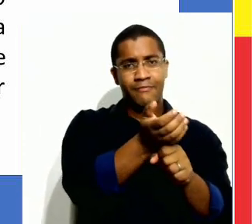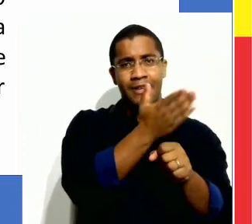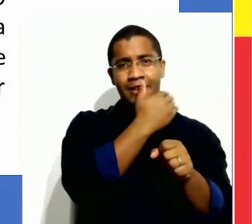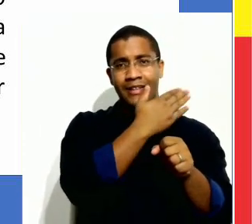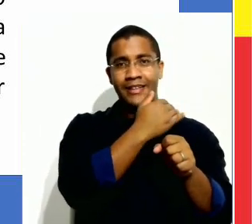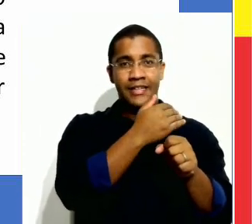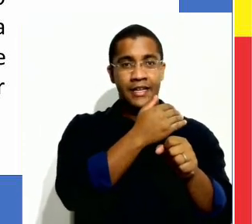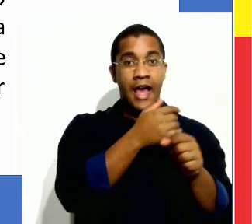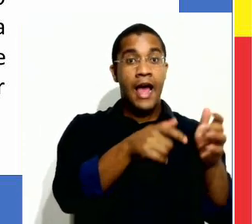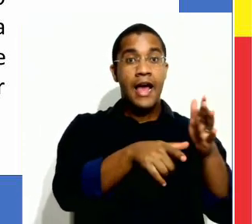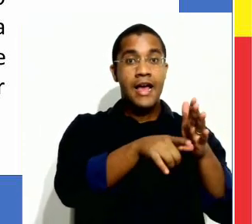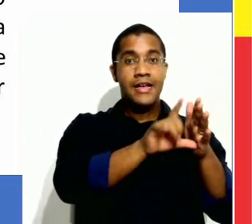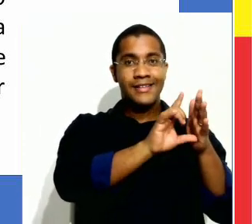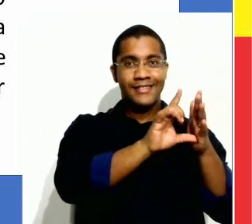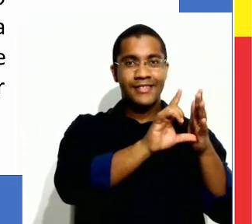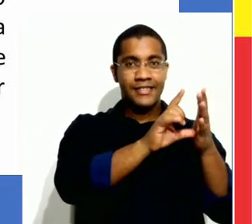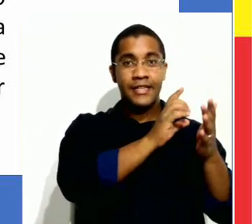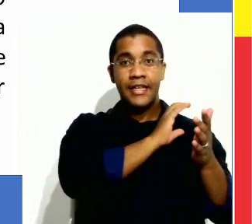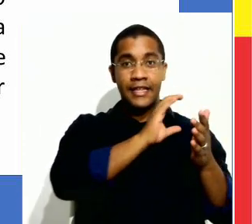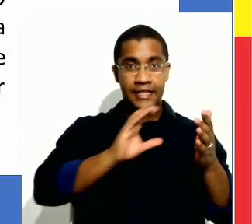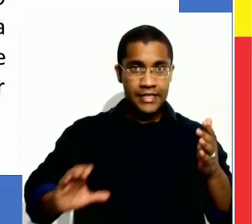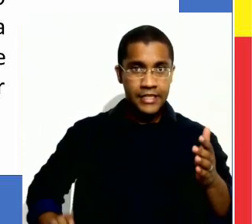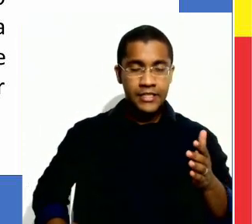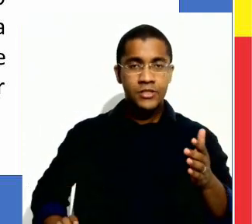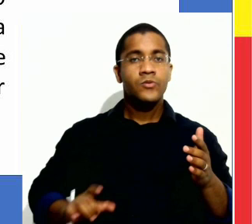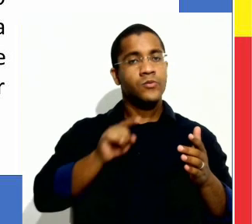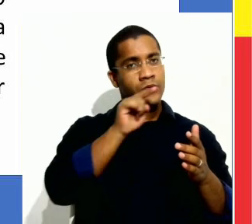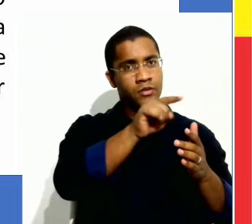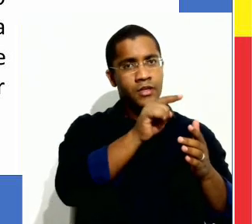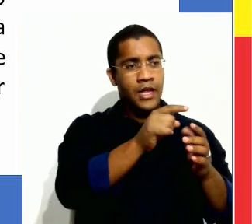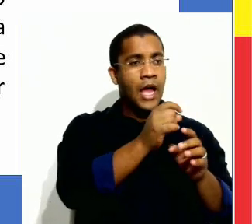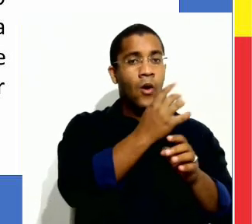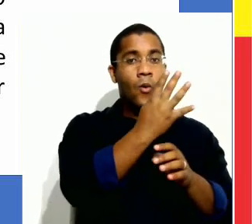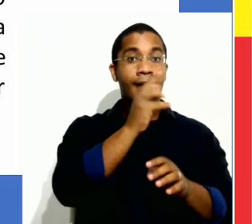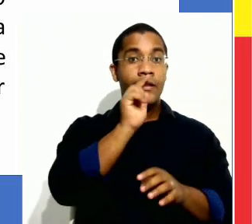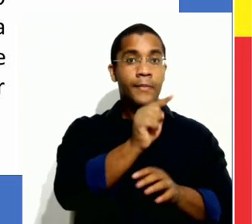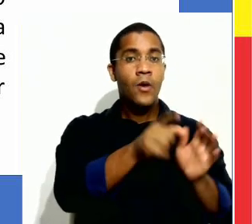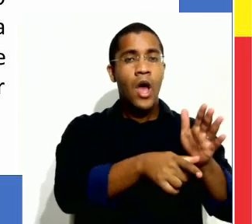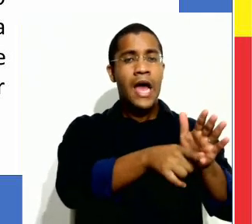AC antes de Cristo, né? Em meio aos